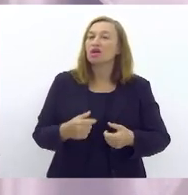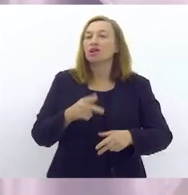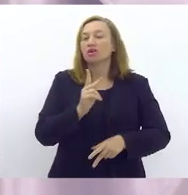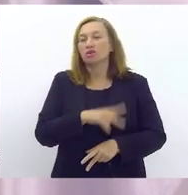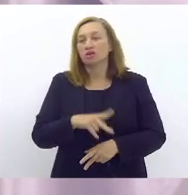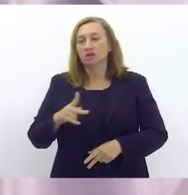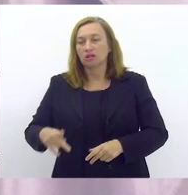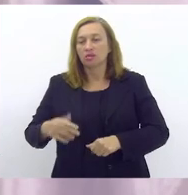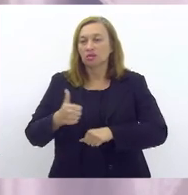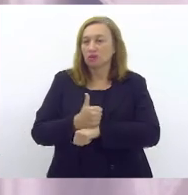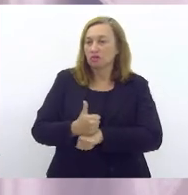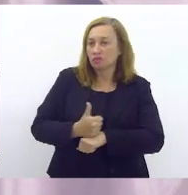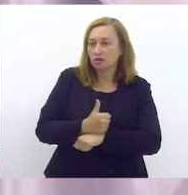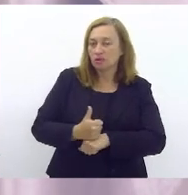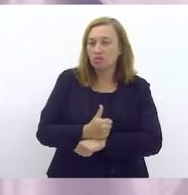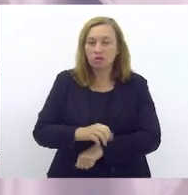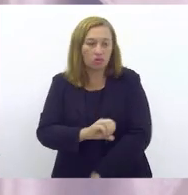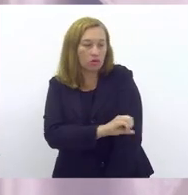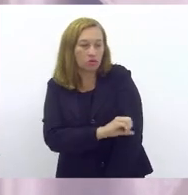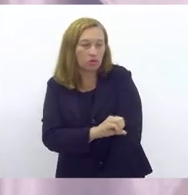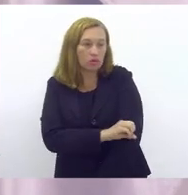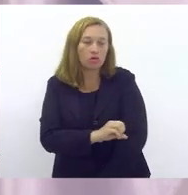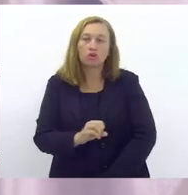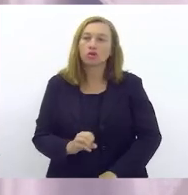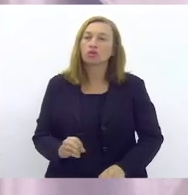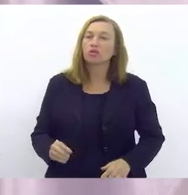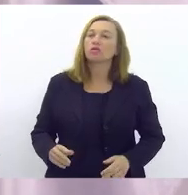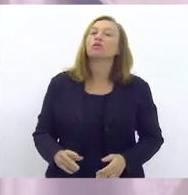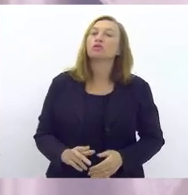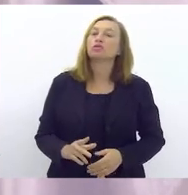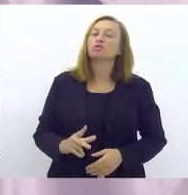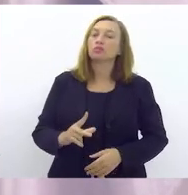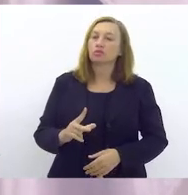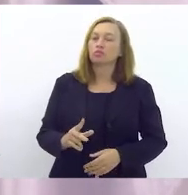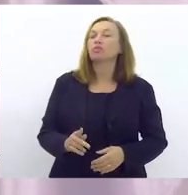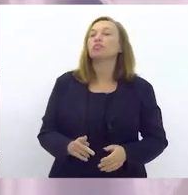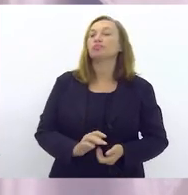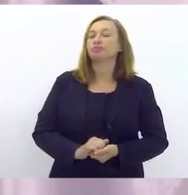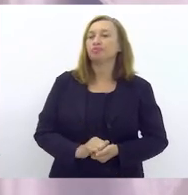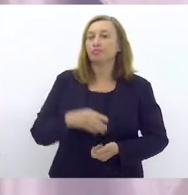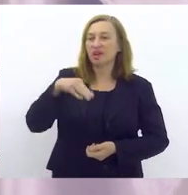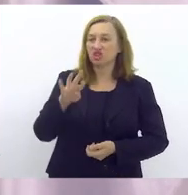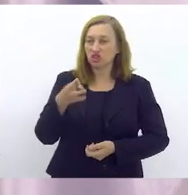e trabalhadores da educação infantil como profissionais do magistério.